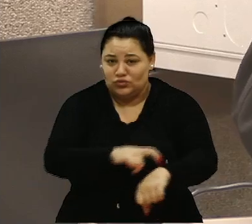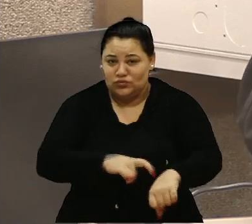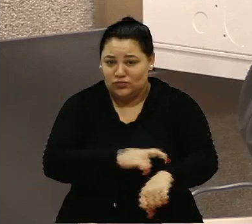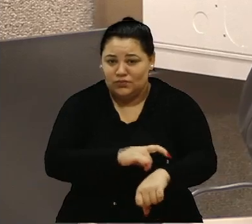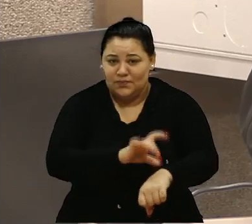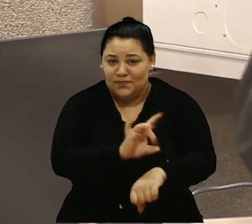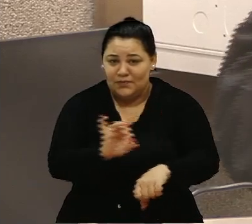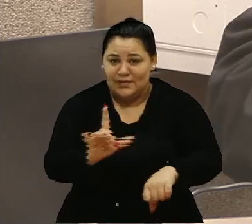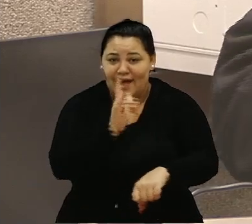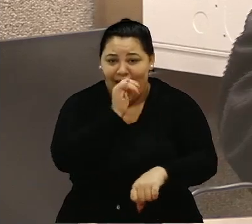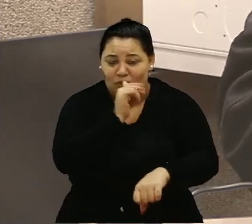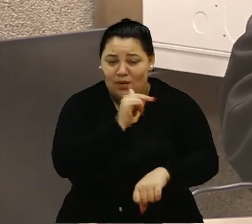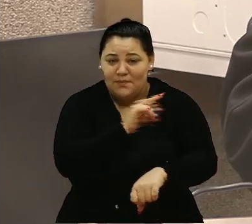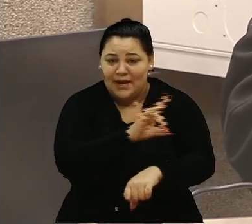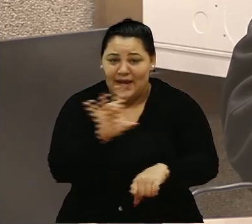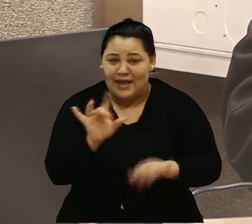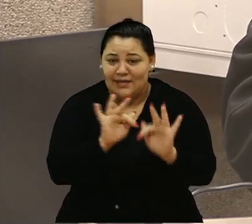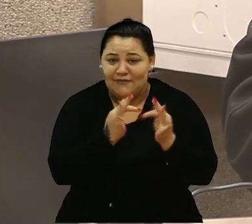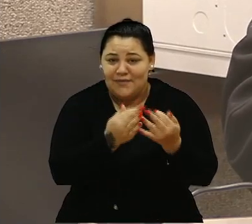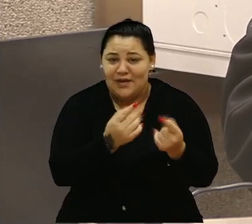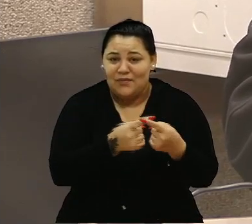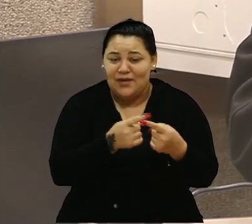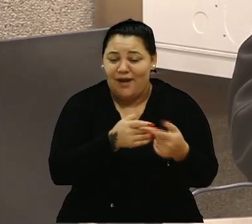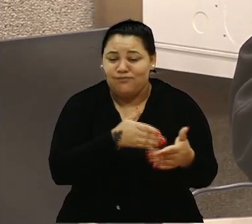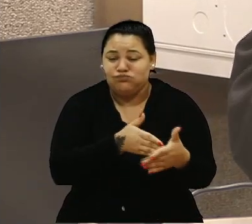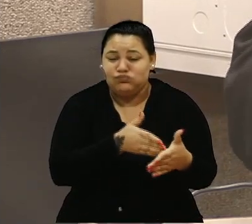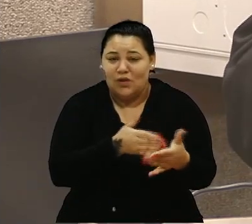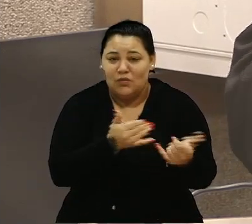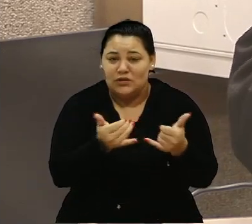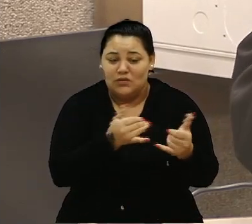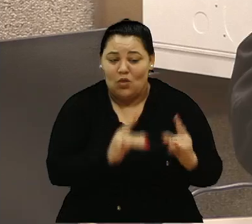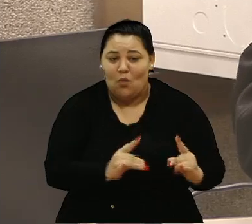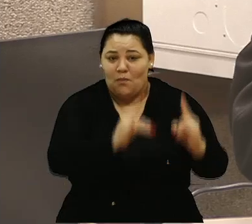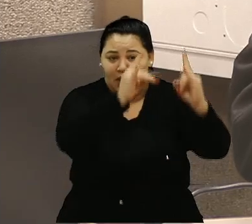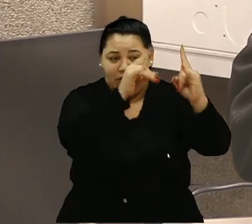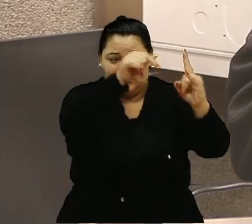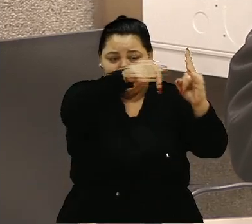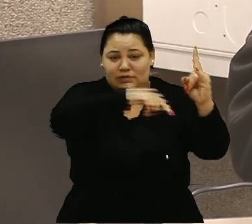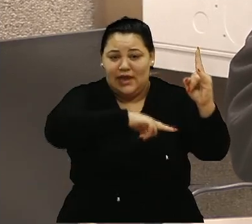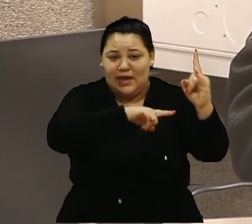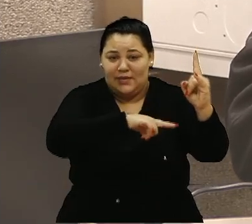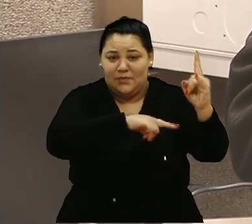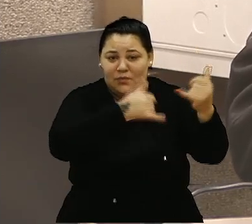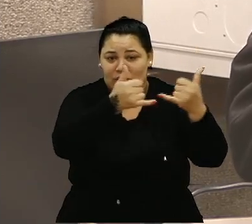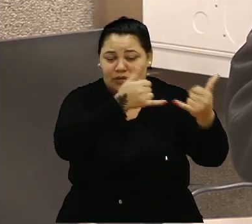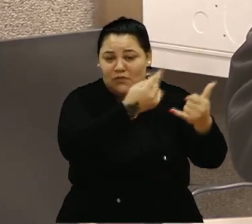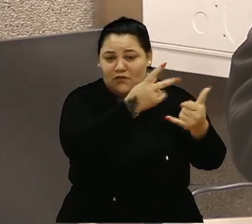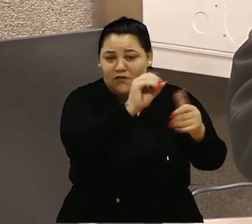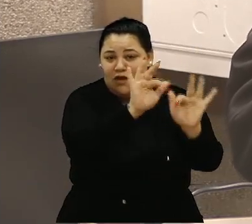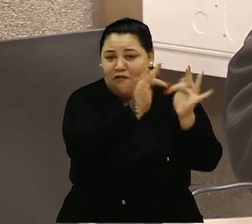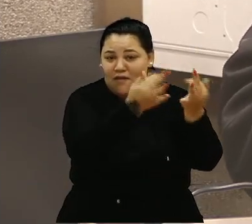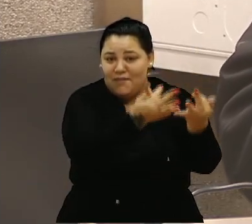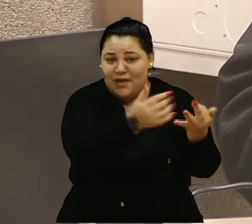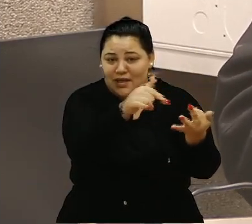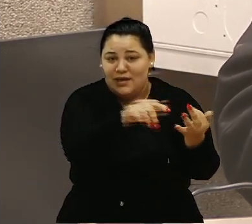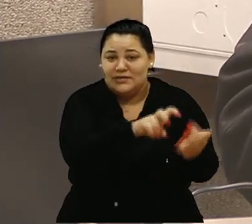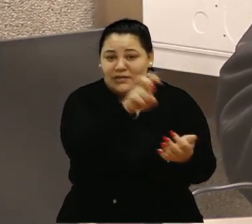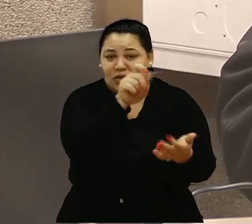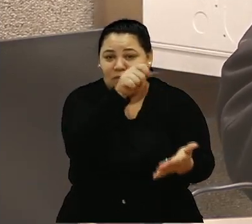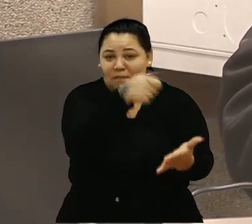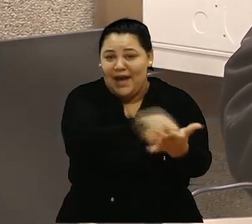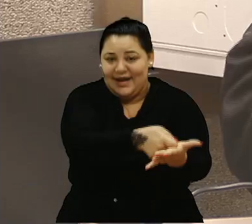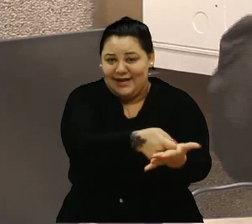inviabilizava, por exemplo, num condomínio, num prédio que tu tem lá 20 famílias, 5